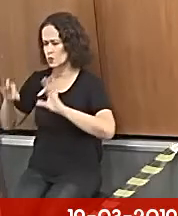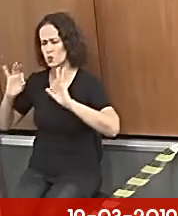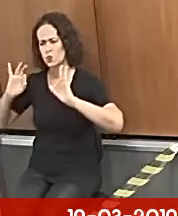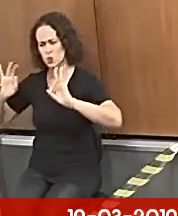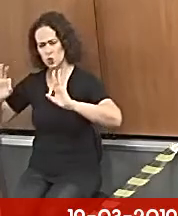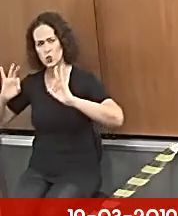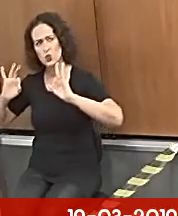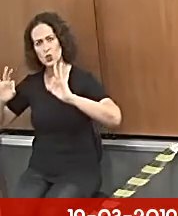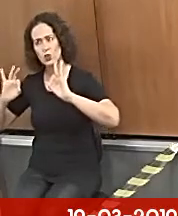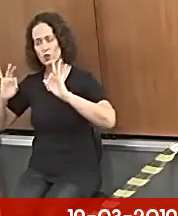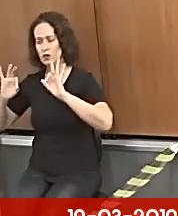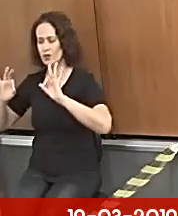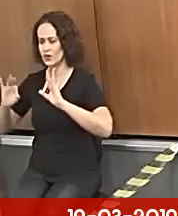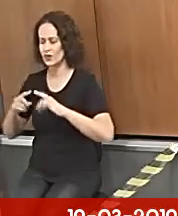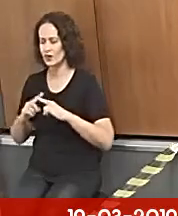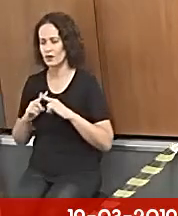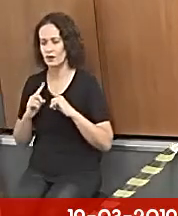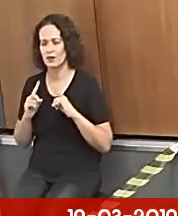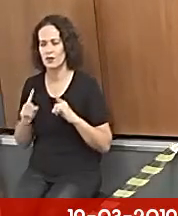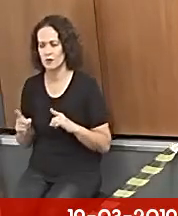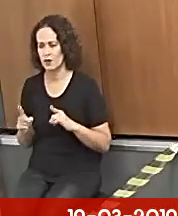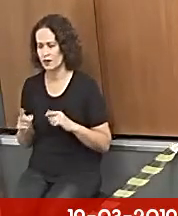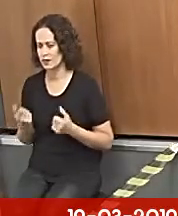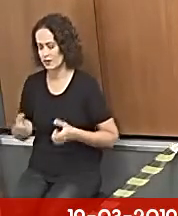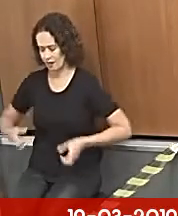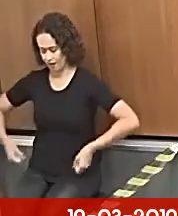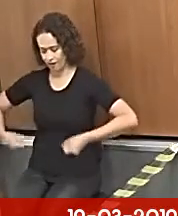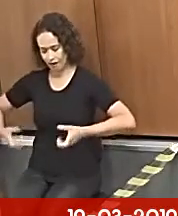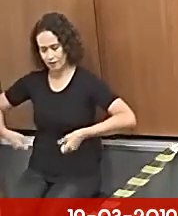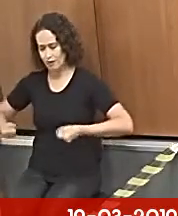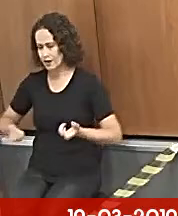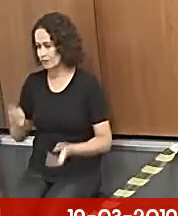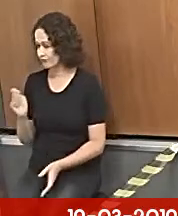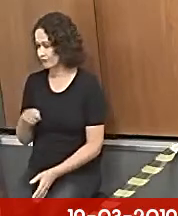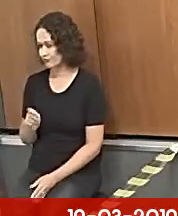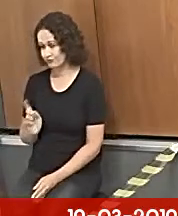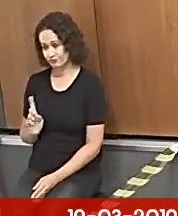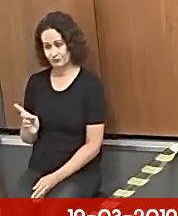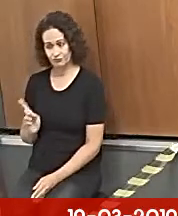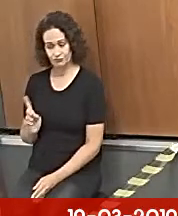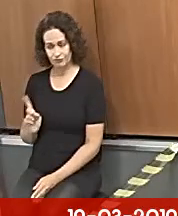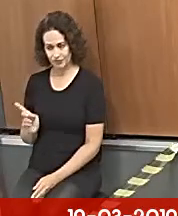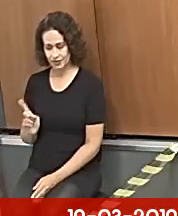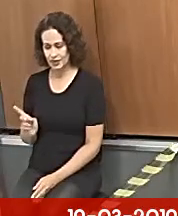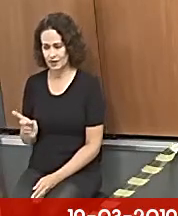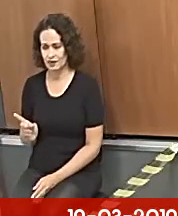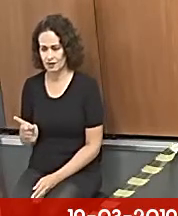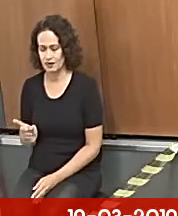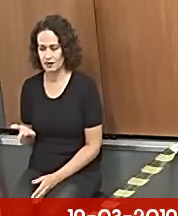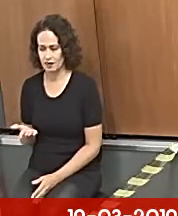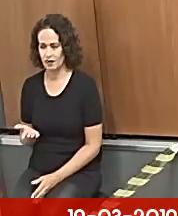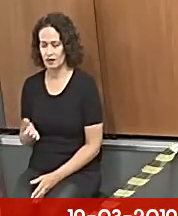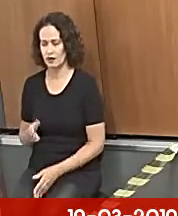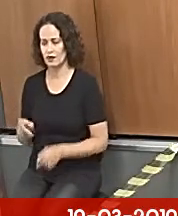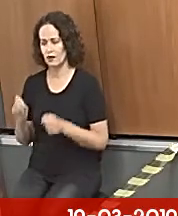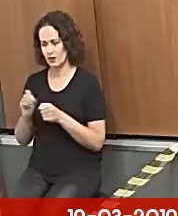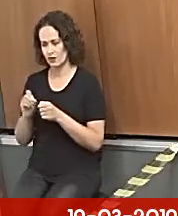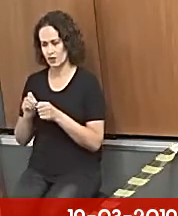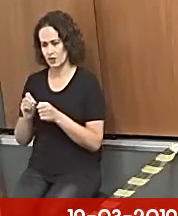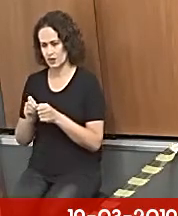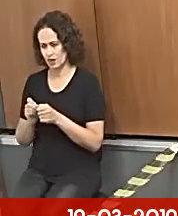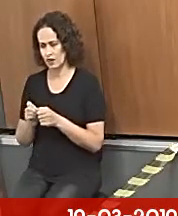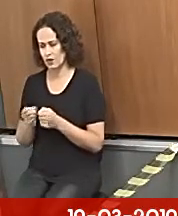só que as bancadas e não consegue levar a cadeira de 0 asp conjugada com fogão chique demais